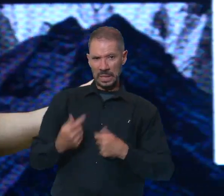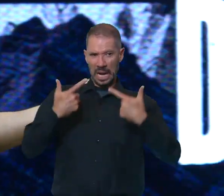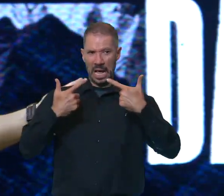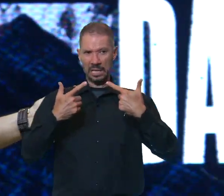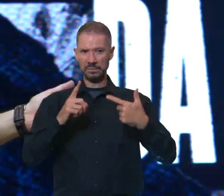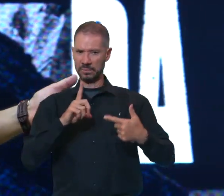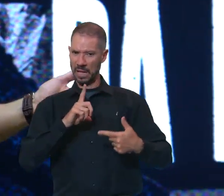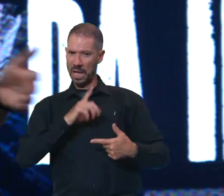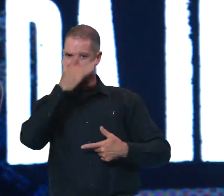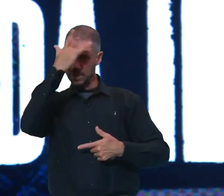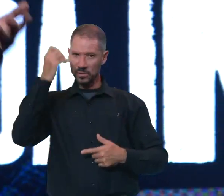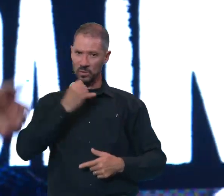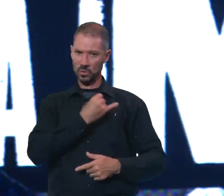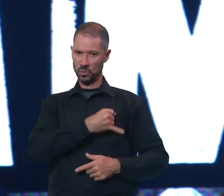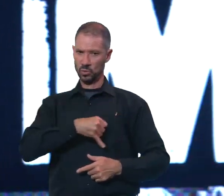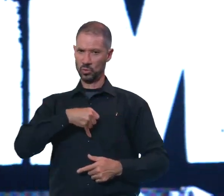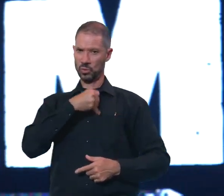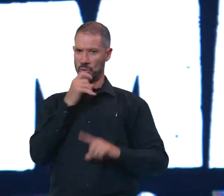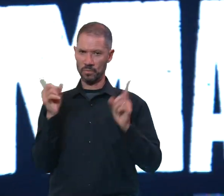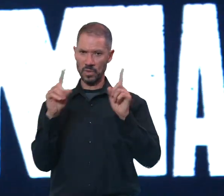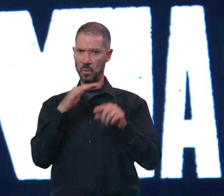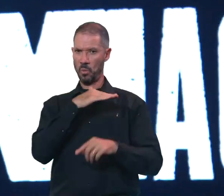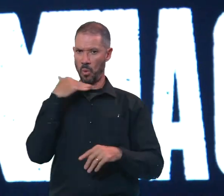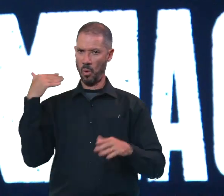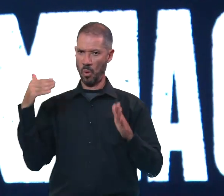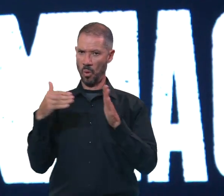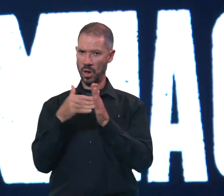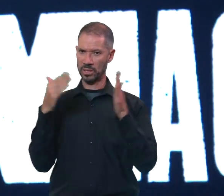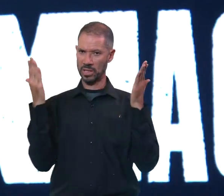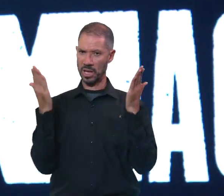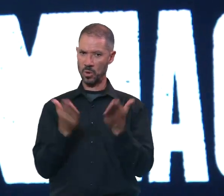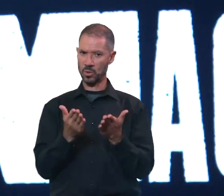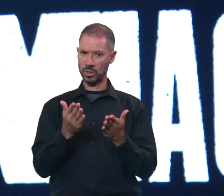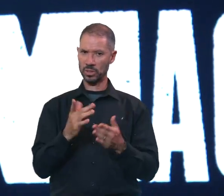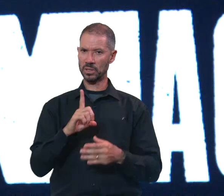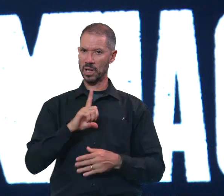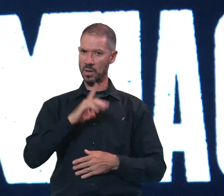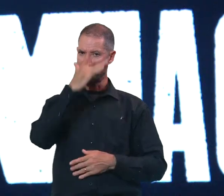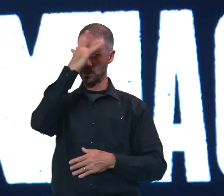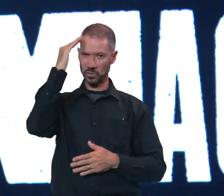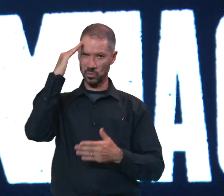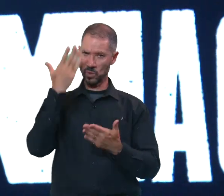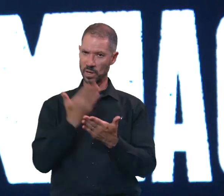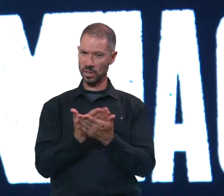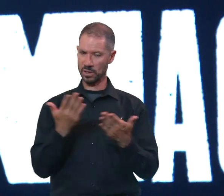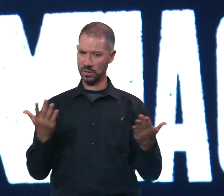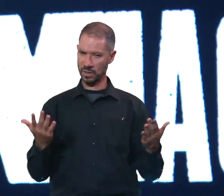Tem gente que diz que João não morreu até hoje. Tem gente que acredita, gente.